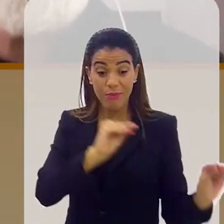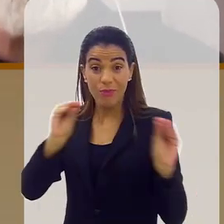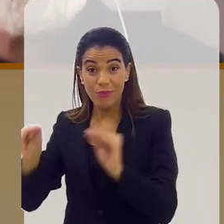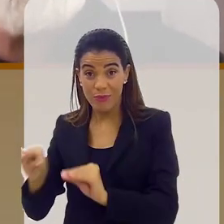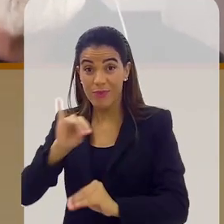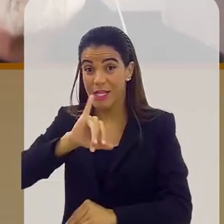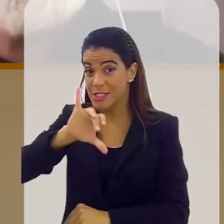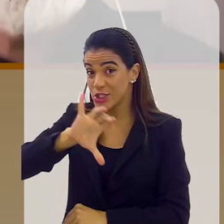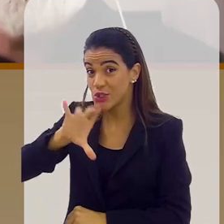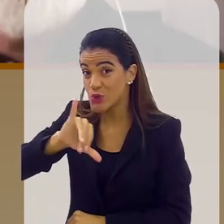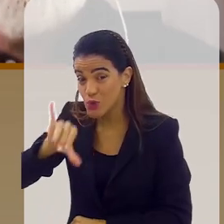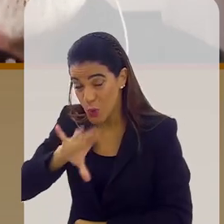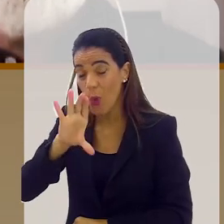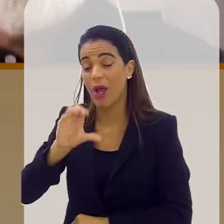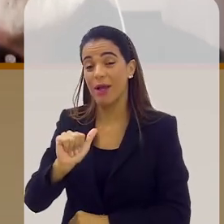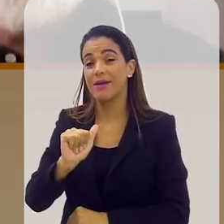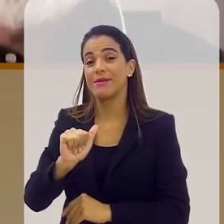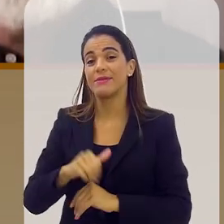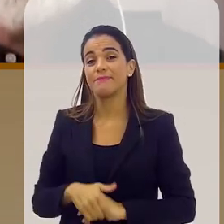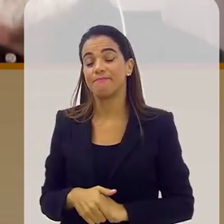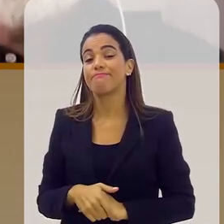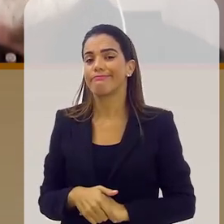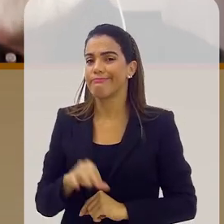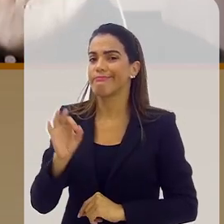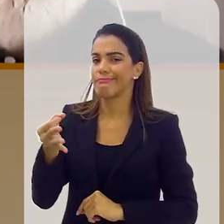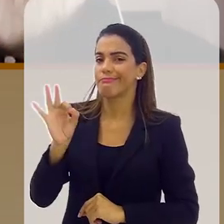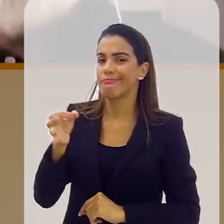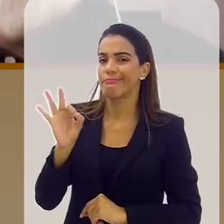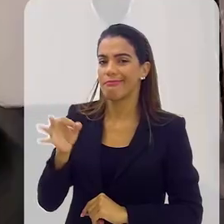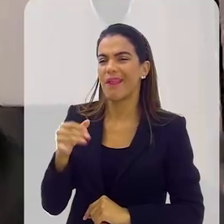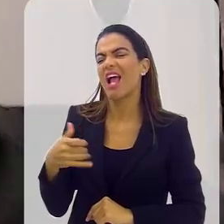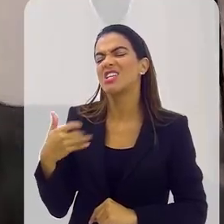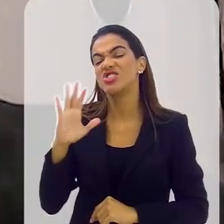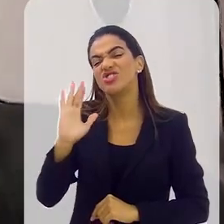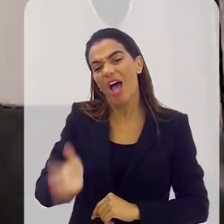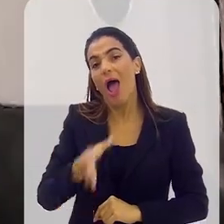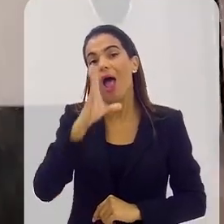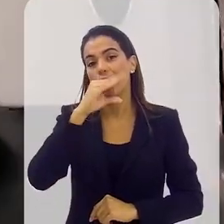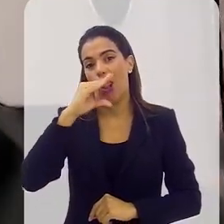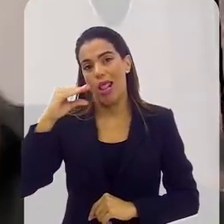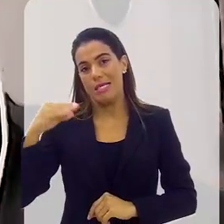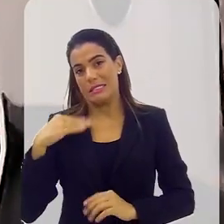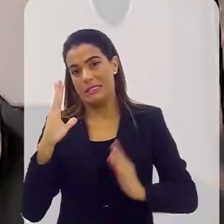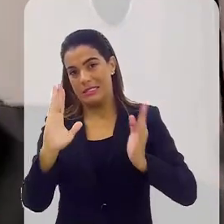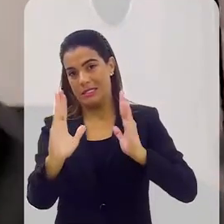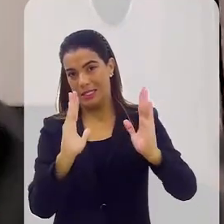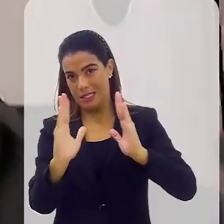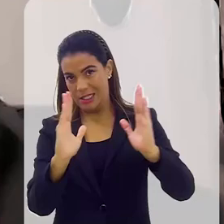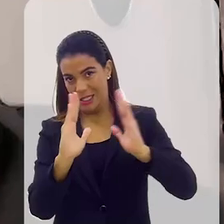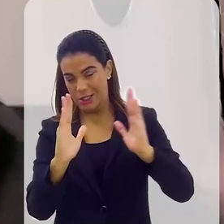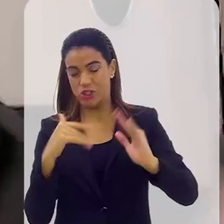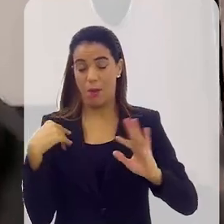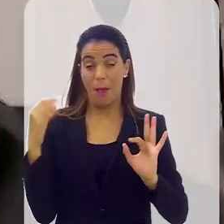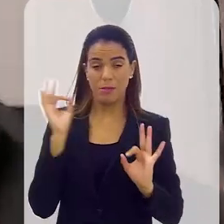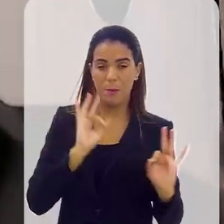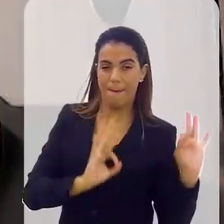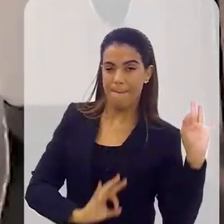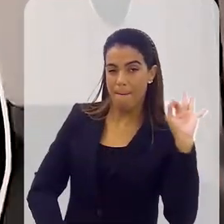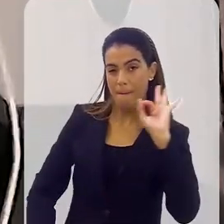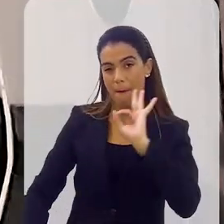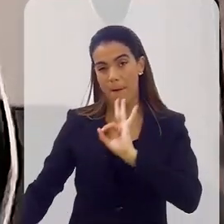na Tijuca, né? Como é que foi esse período lá na Tijuca? É, aí eu já estava na adolescência, né? Já estava já